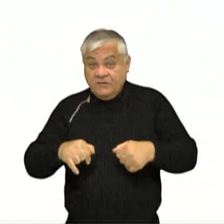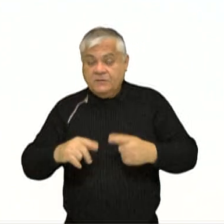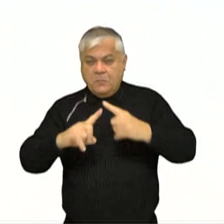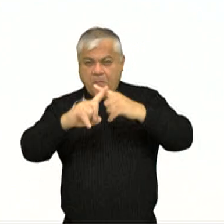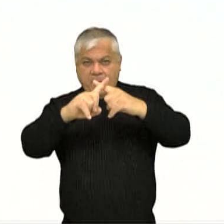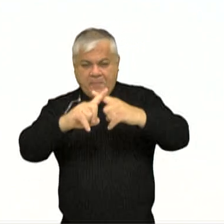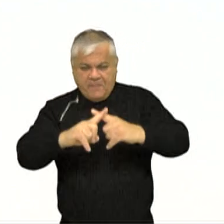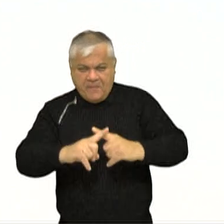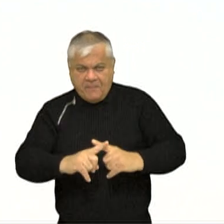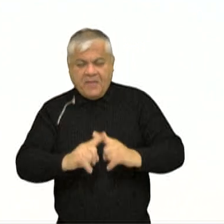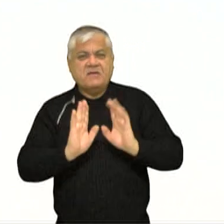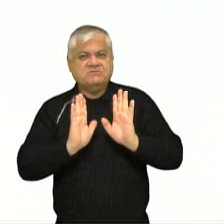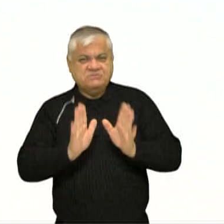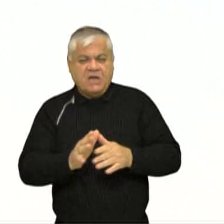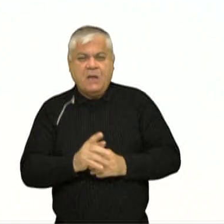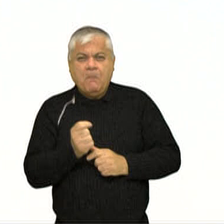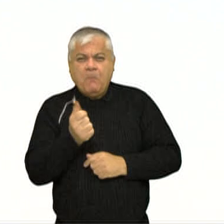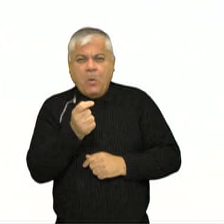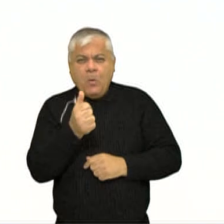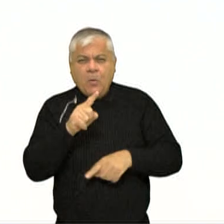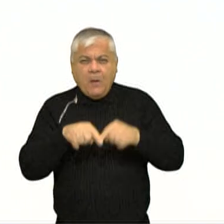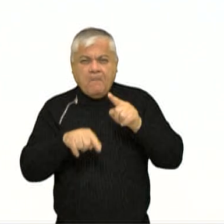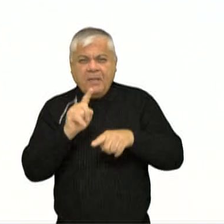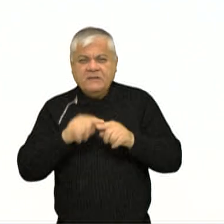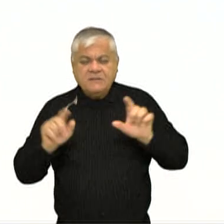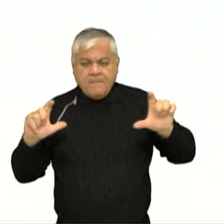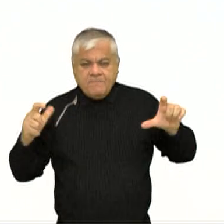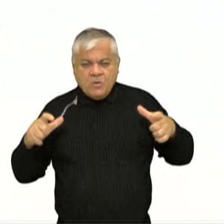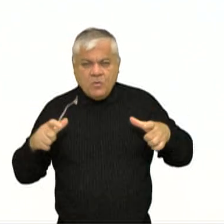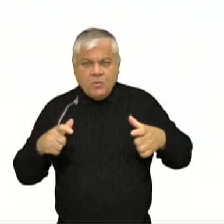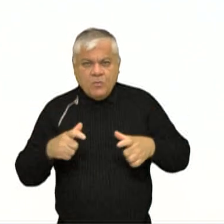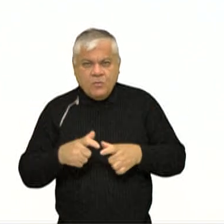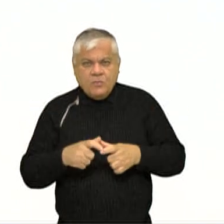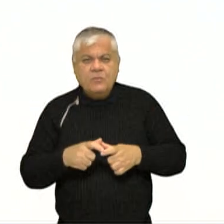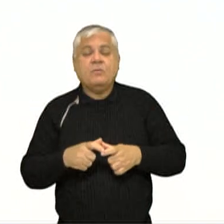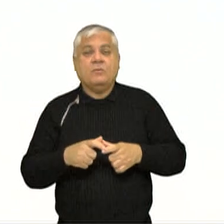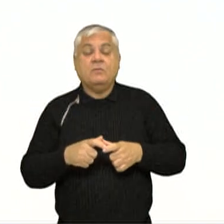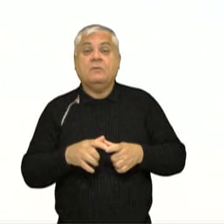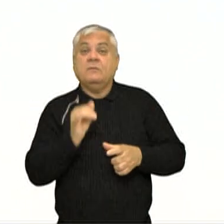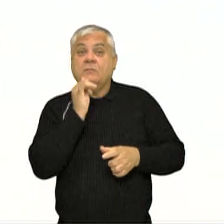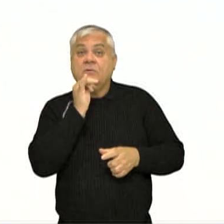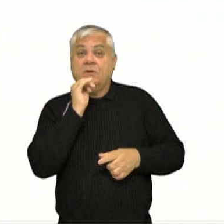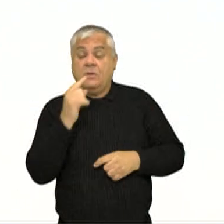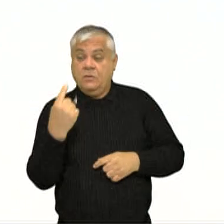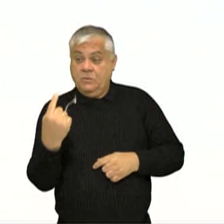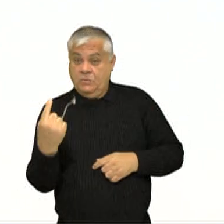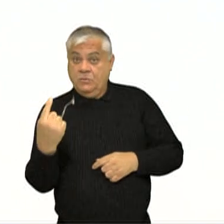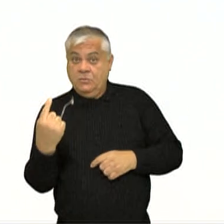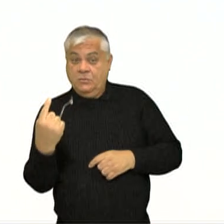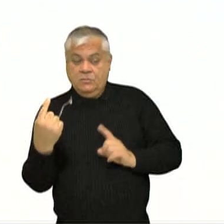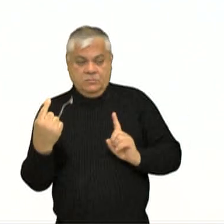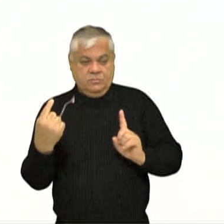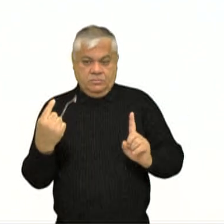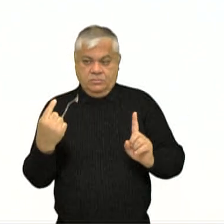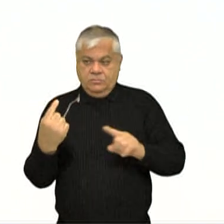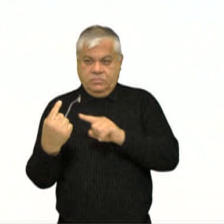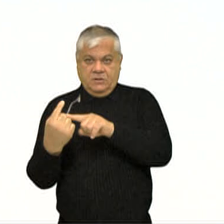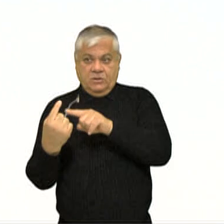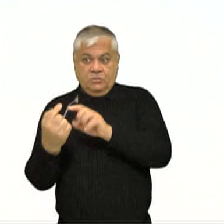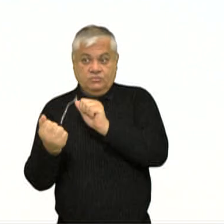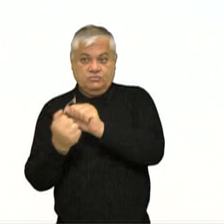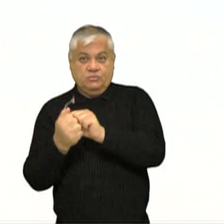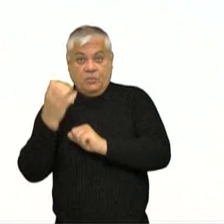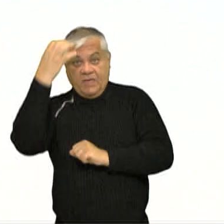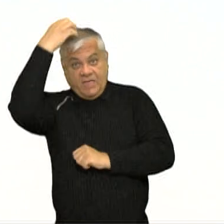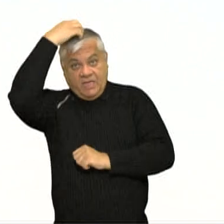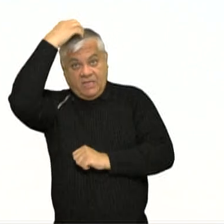nós já temos bem poucas peças. Um dos jogadores, na verdade, está só com o rei.